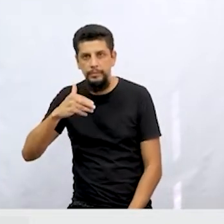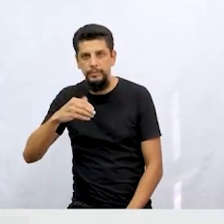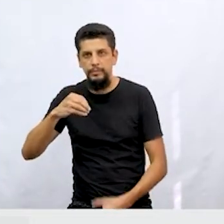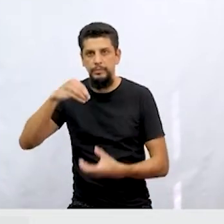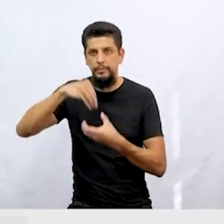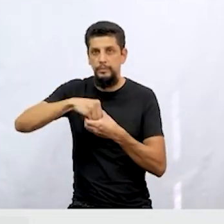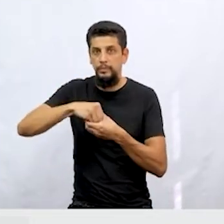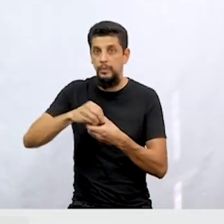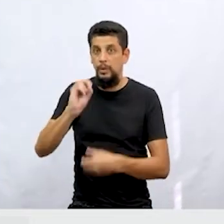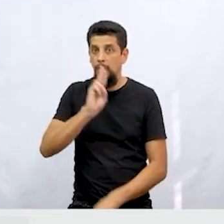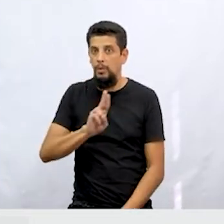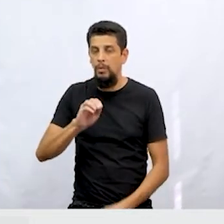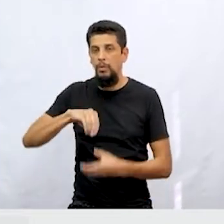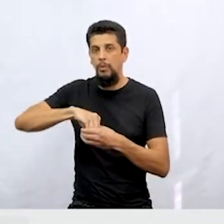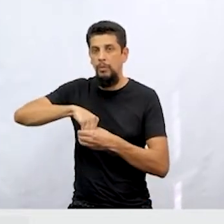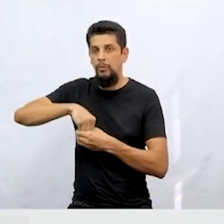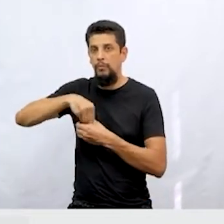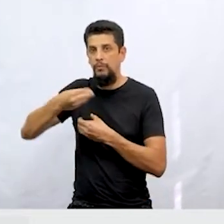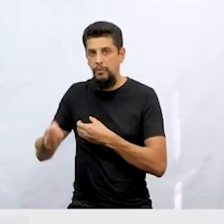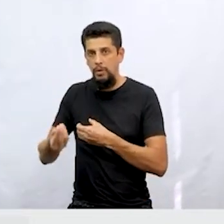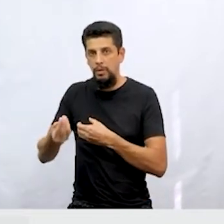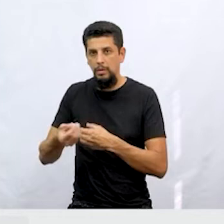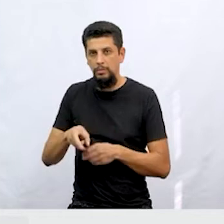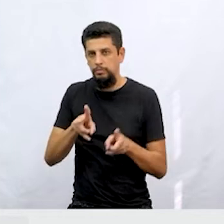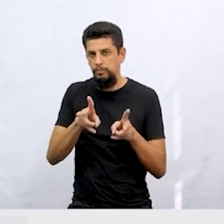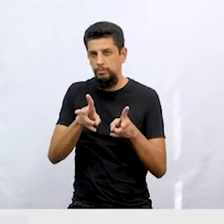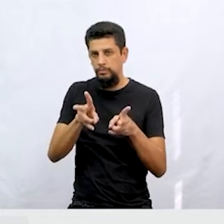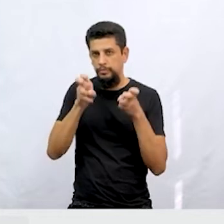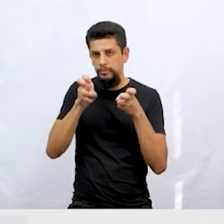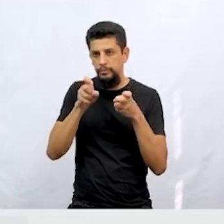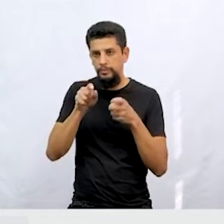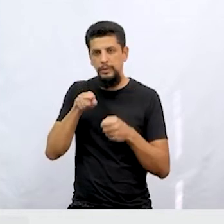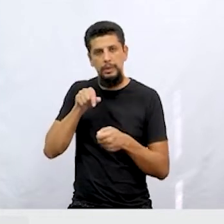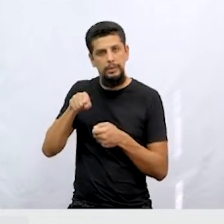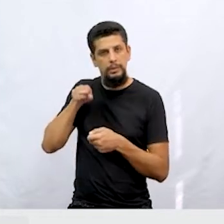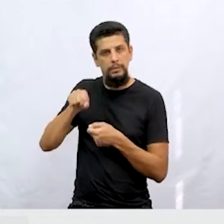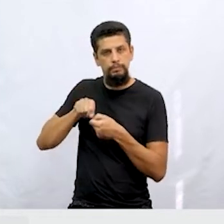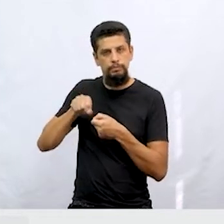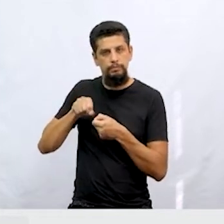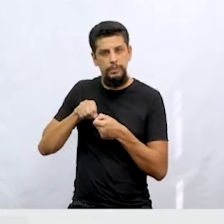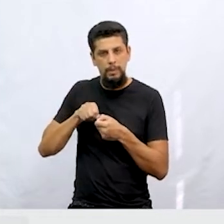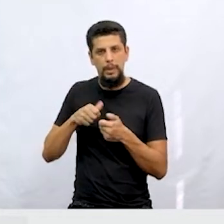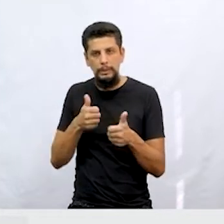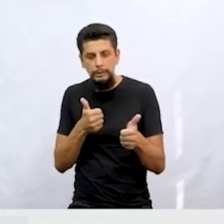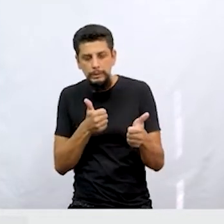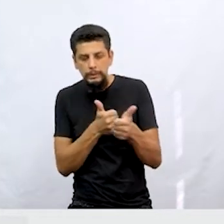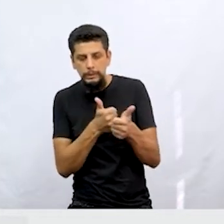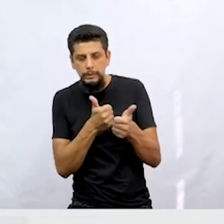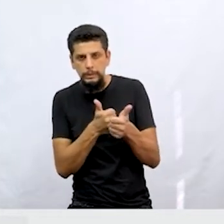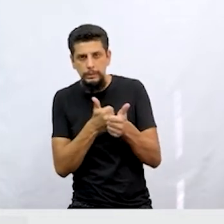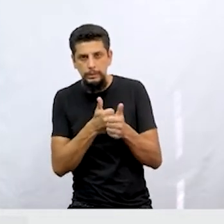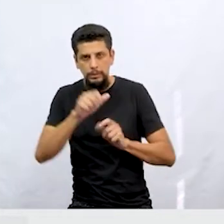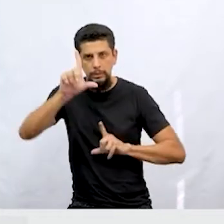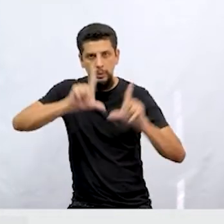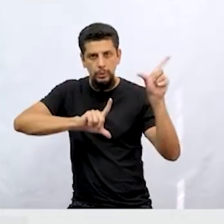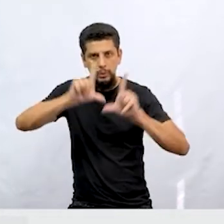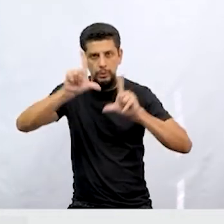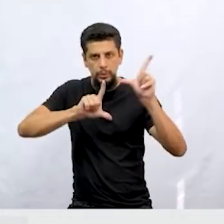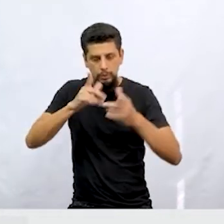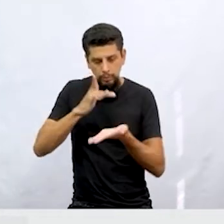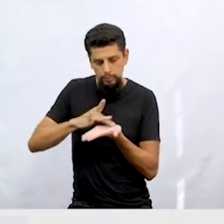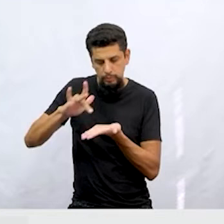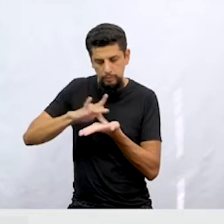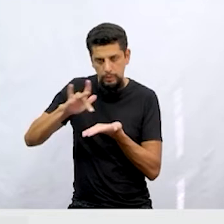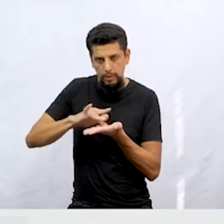está dentro ou fora da amarelinha. Observem o que ele está fazendo. Pode chegar pertinho ali da televisão